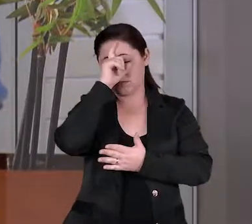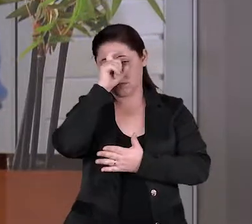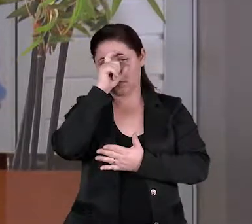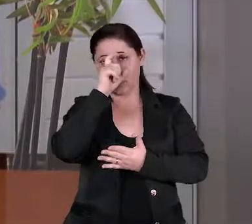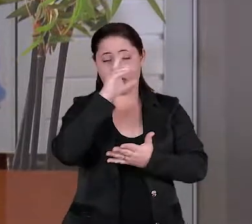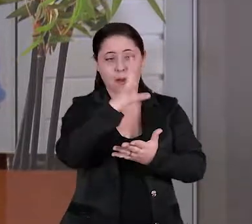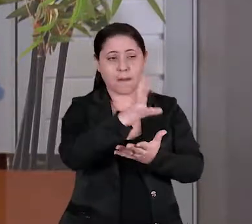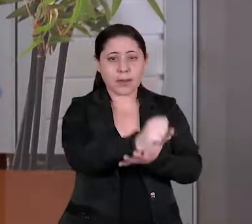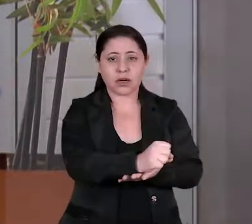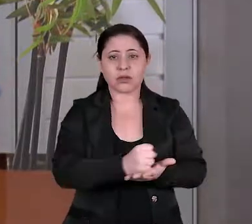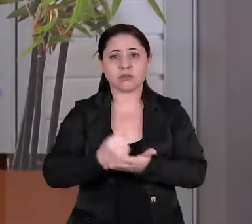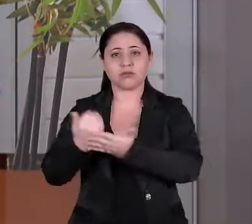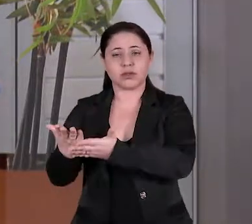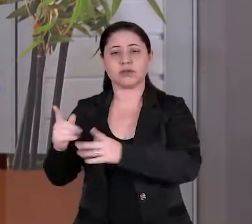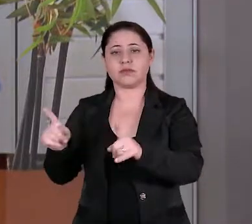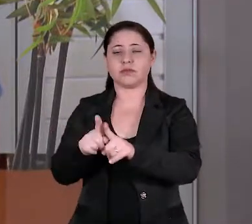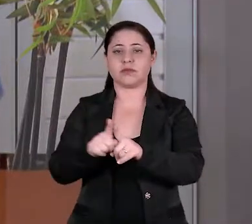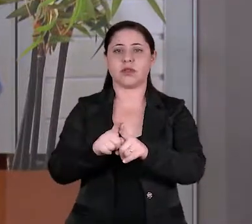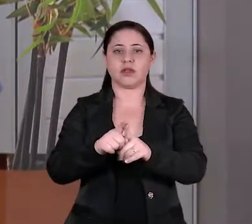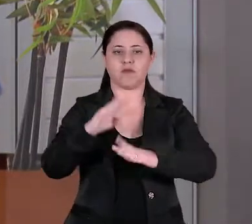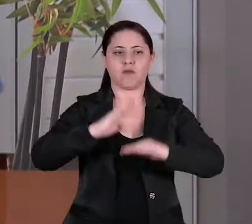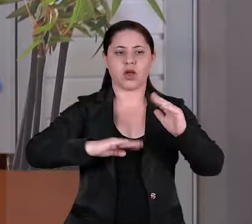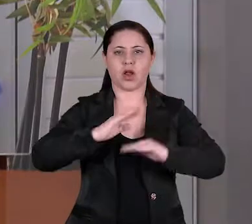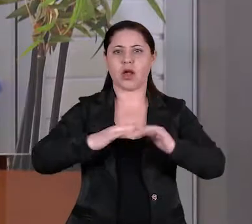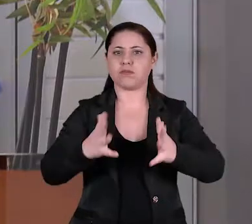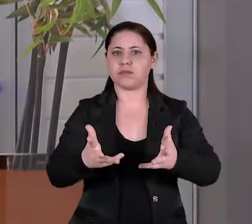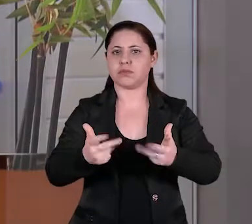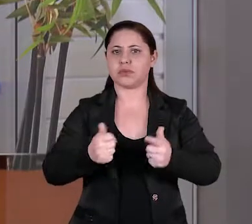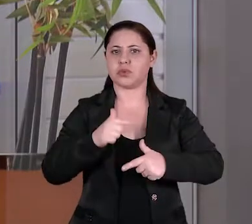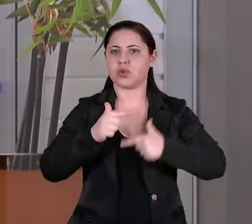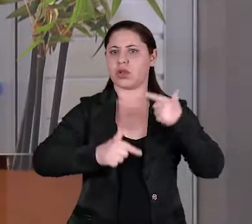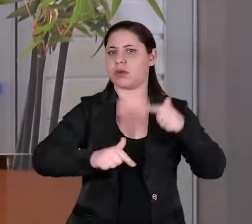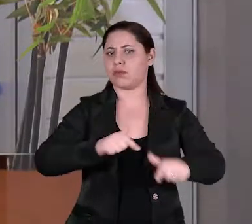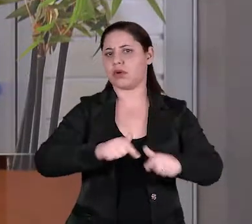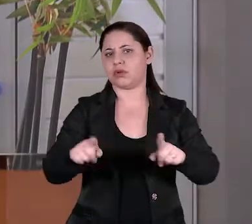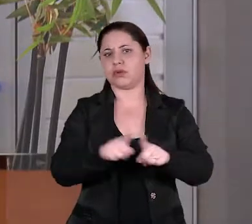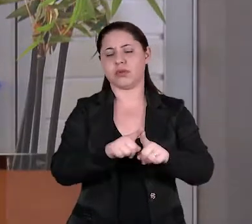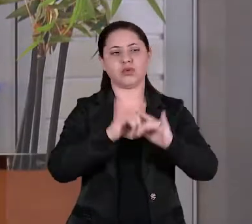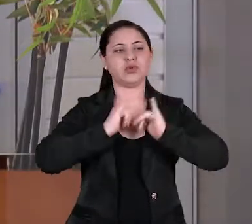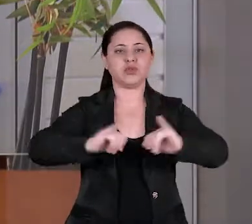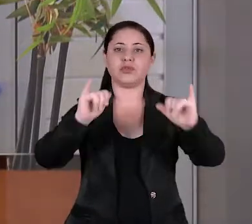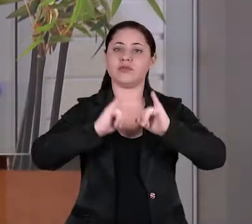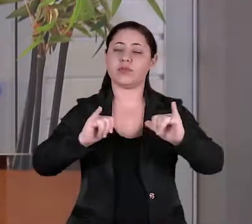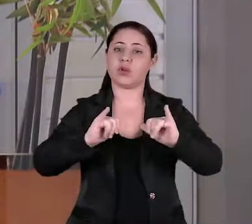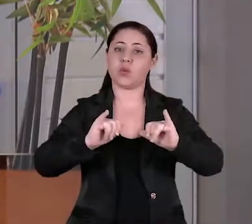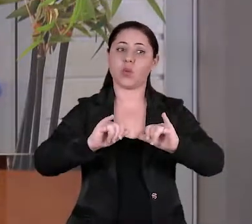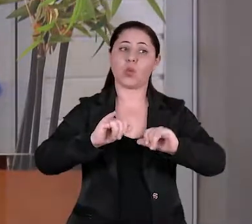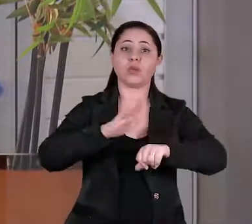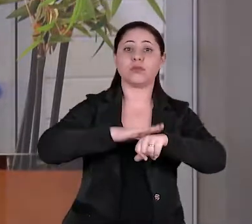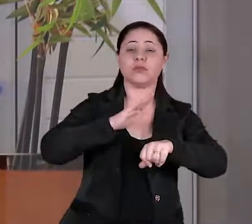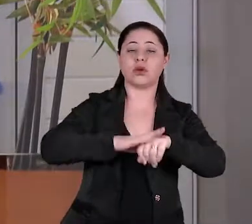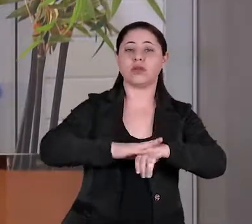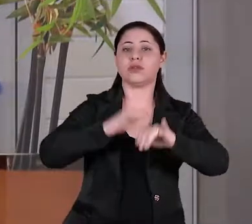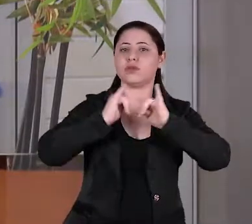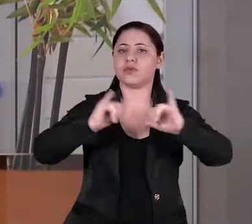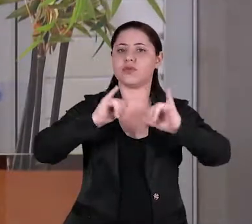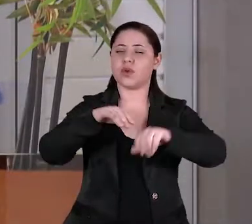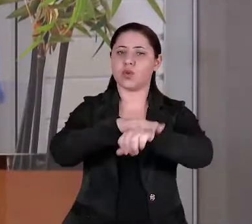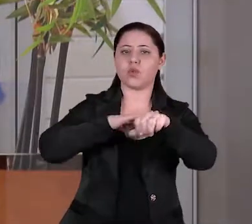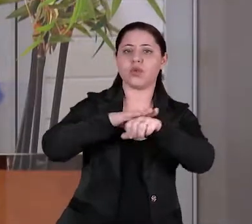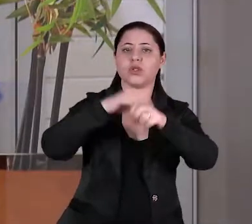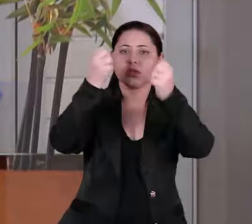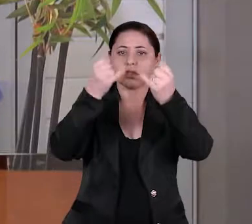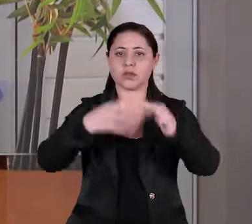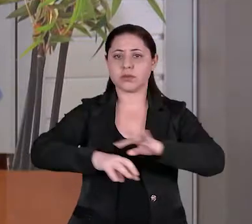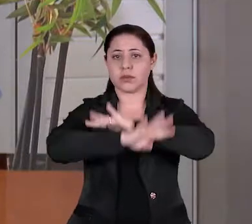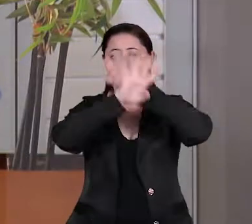que fazem a notificação e a captação, e isso valoriza o profissional, valoriza o trabalho e a divulgação. Então, quanto mais se fala em doação